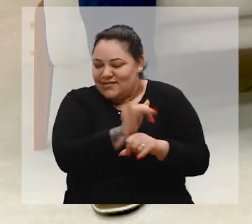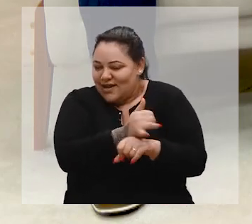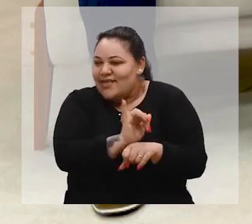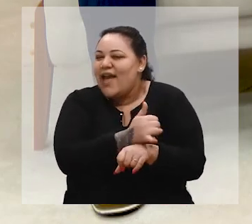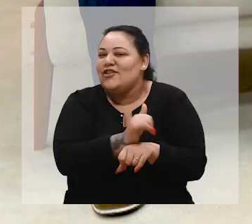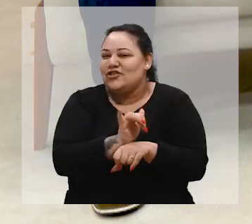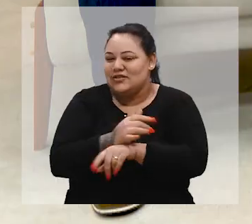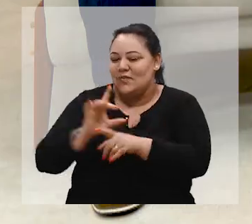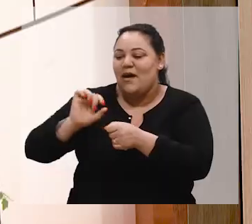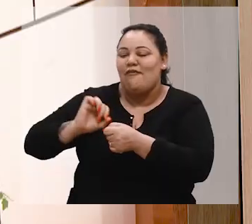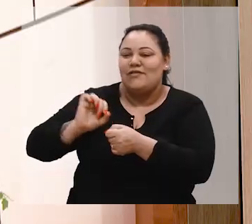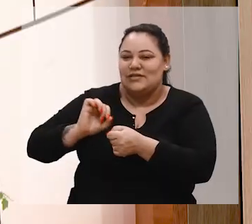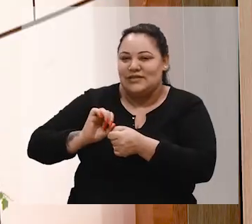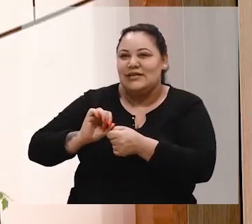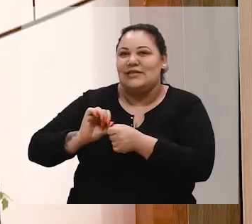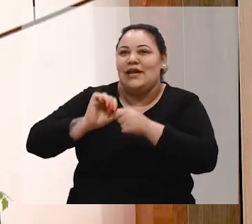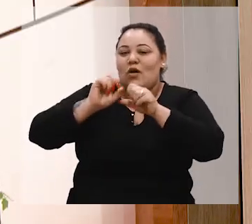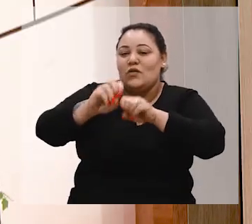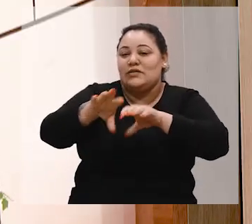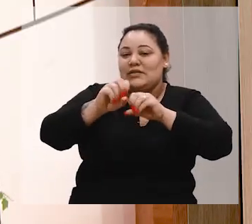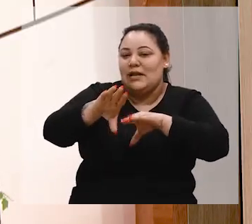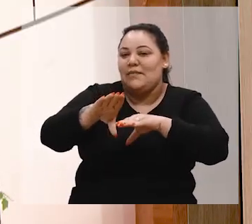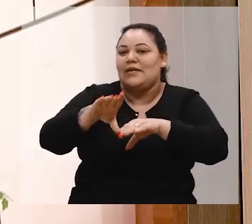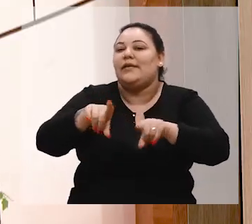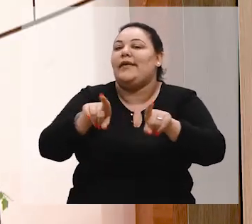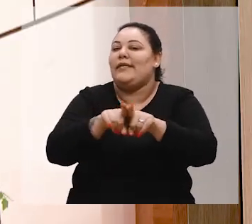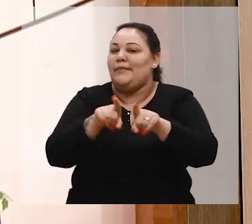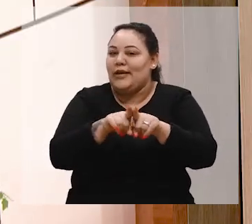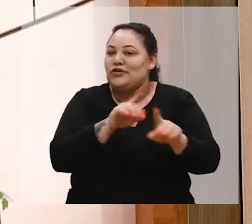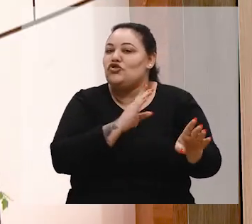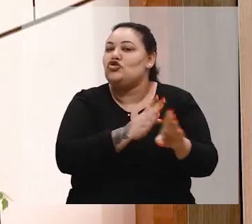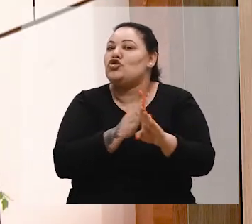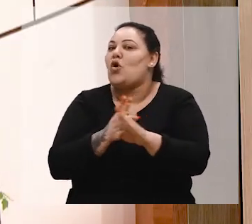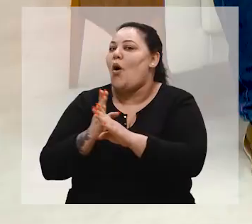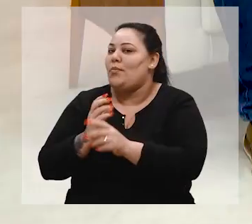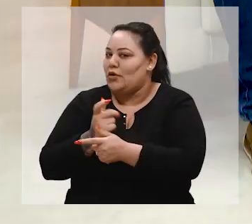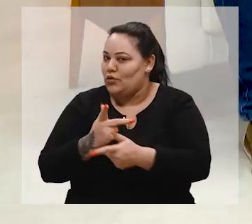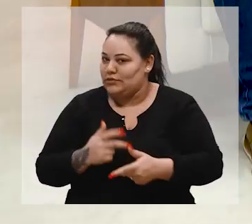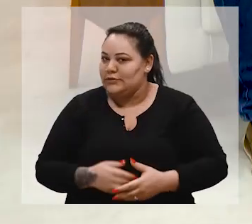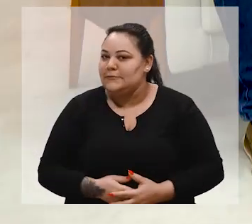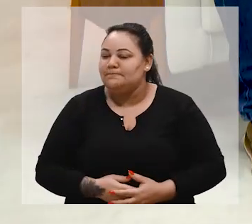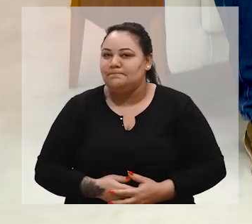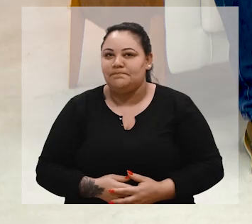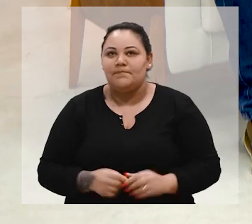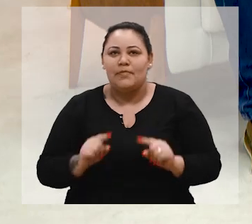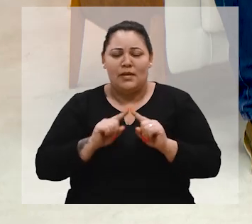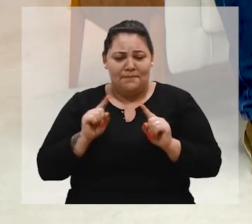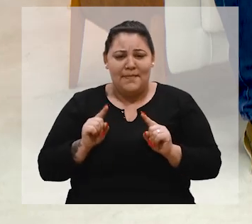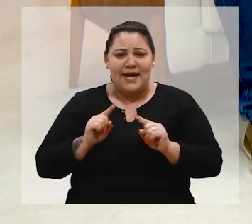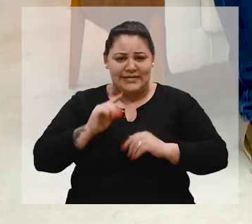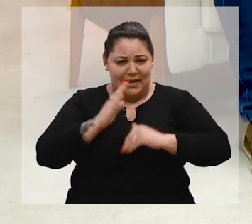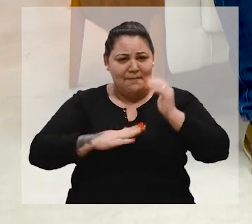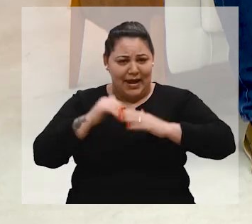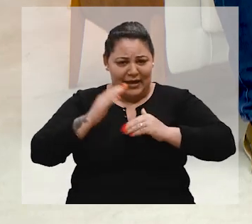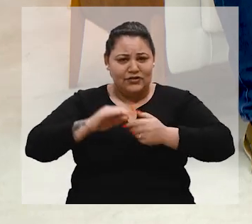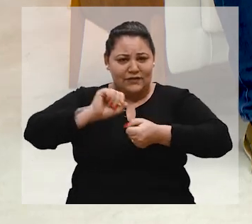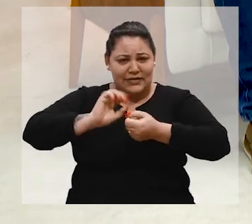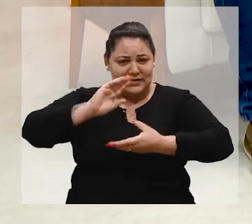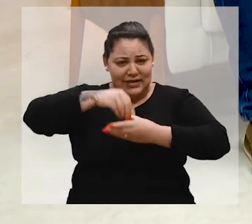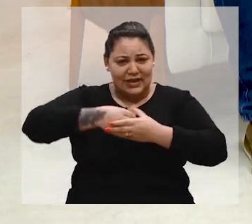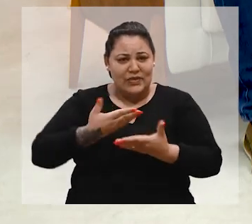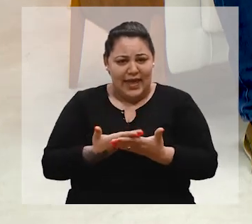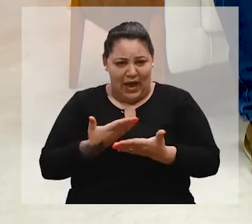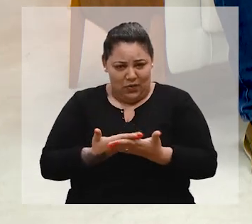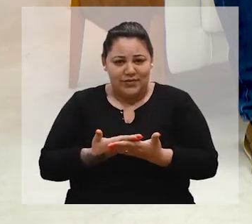consegue fazer aí algumas descobertas. Mas a aplicação se dá em sala de aula, então,